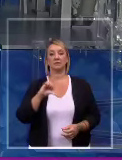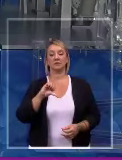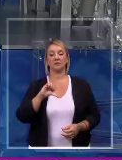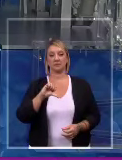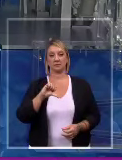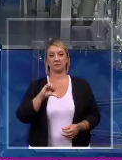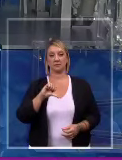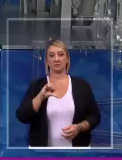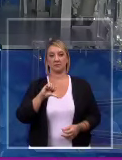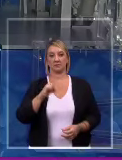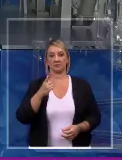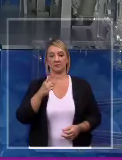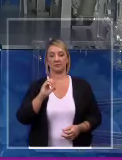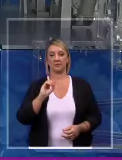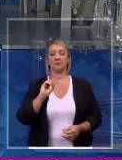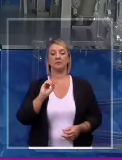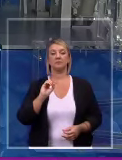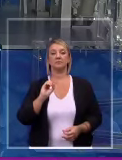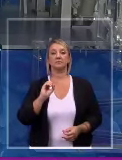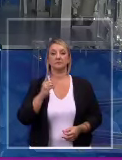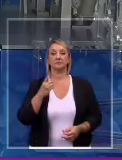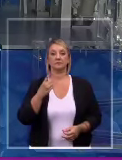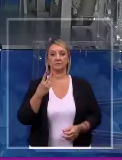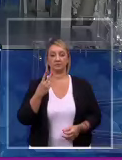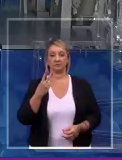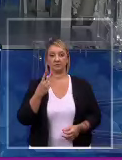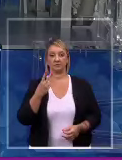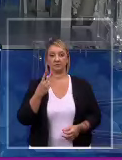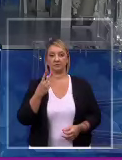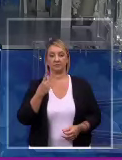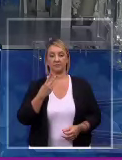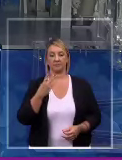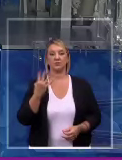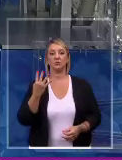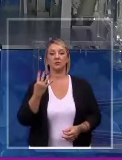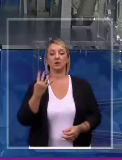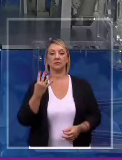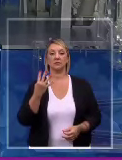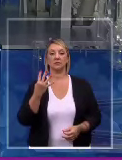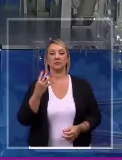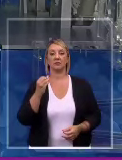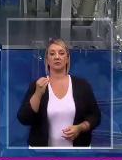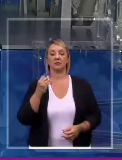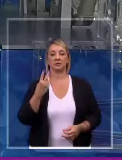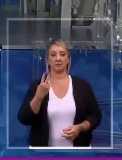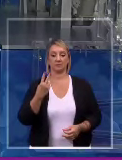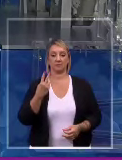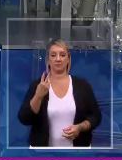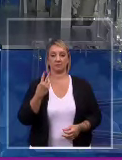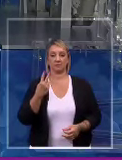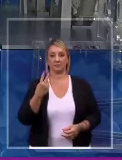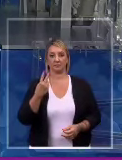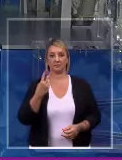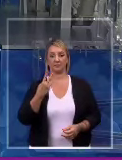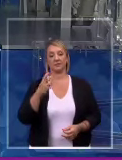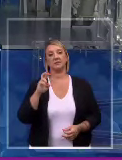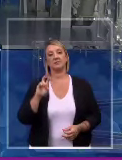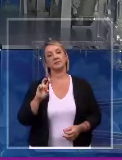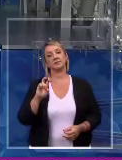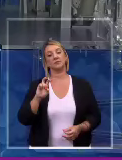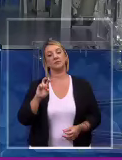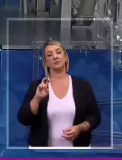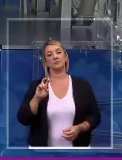19, 10, 12, 24, 02,